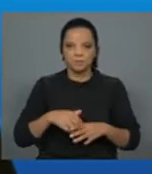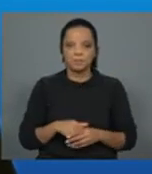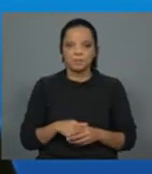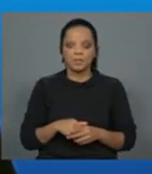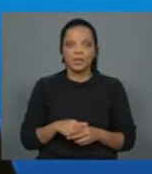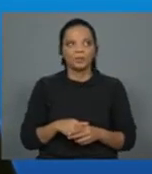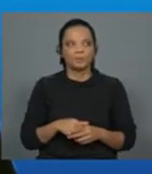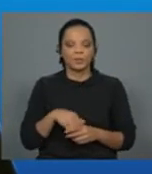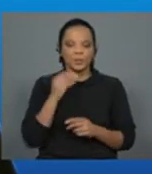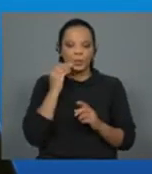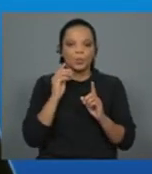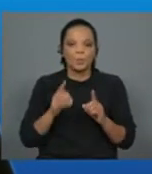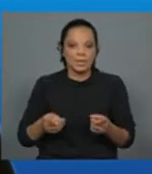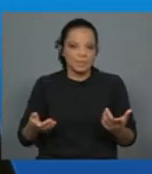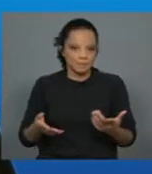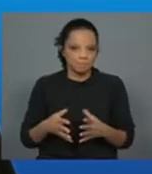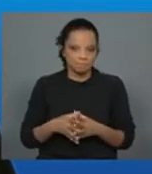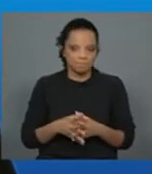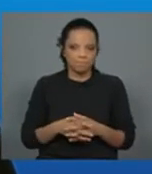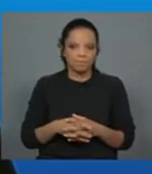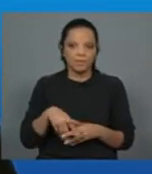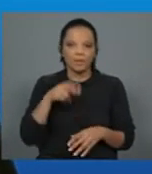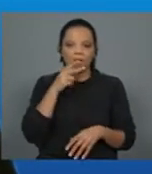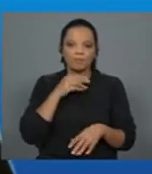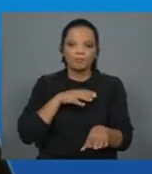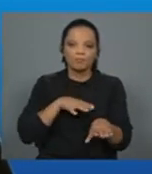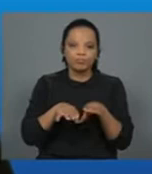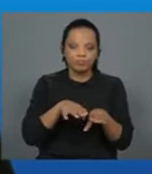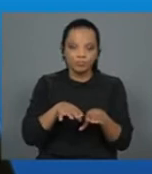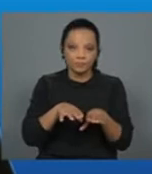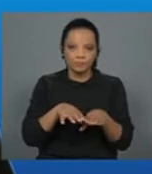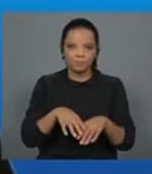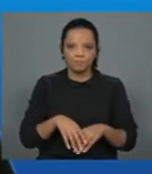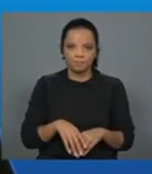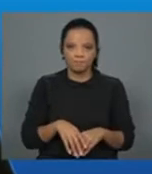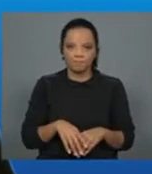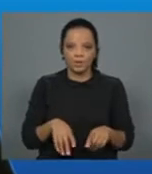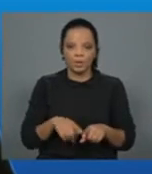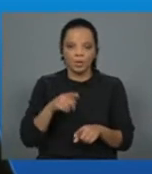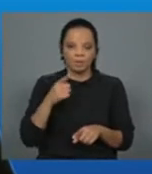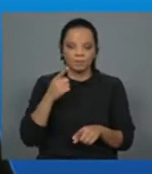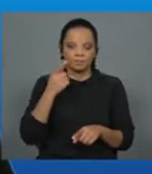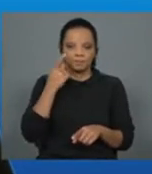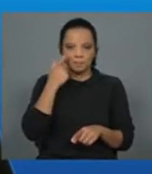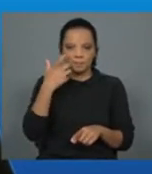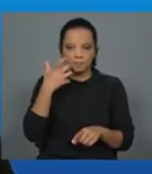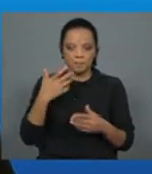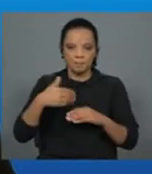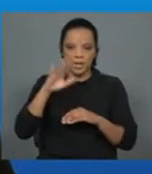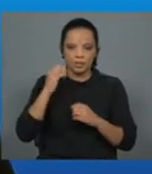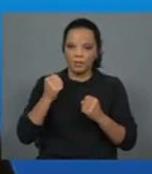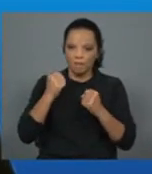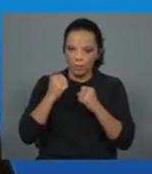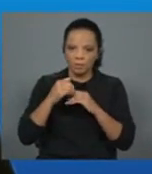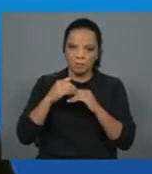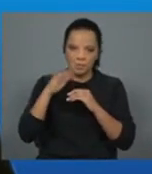isto tudo começa? Os sismos, pelo menos aqueles mais importantes, os mais significativos,